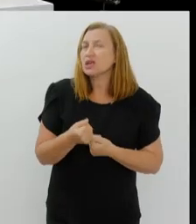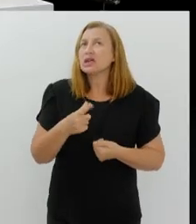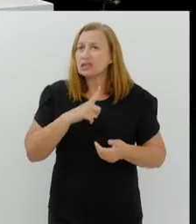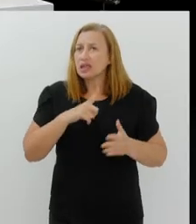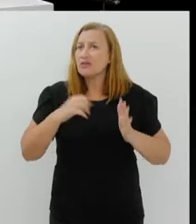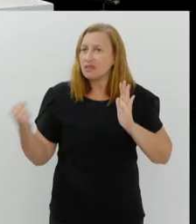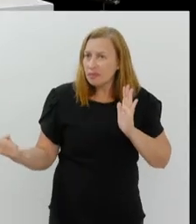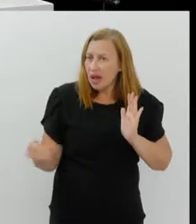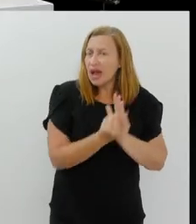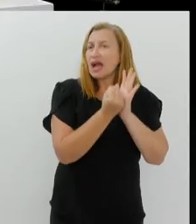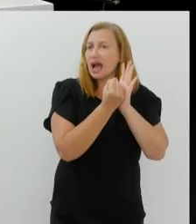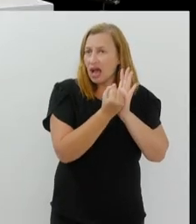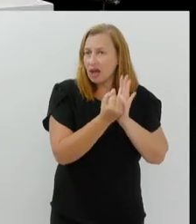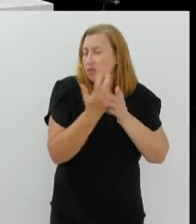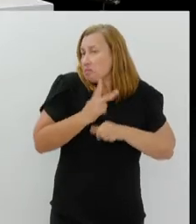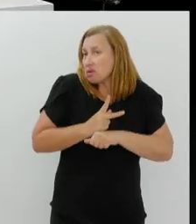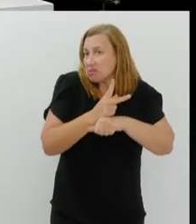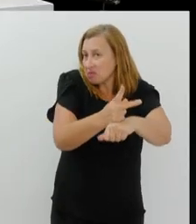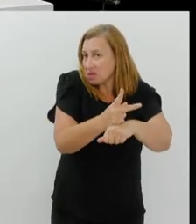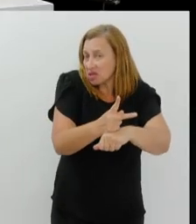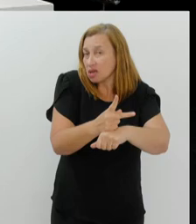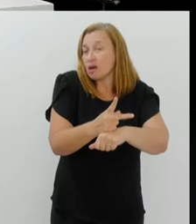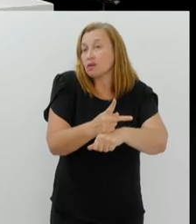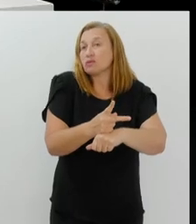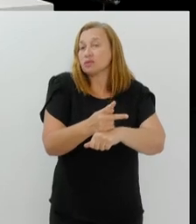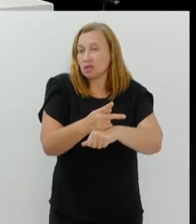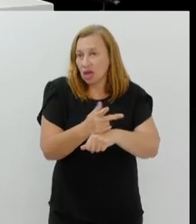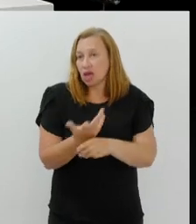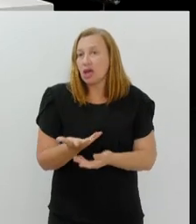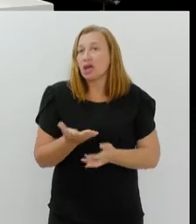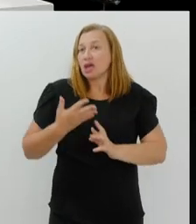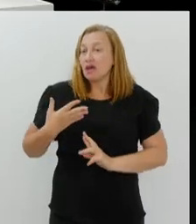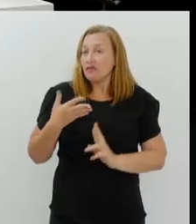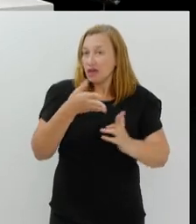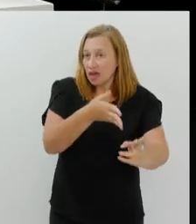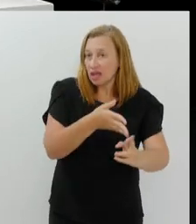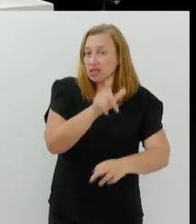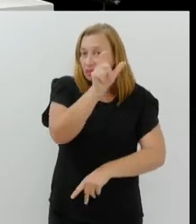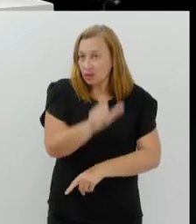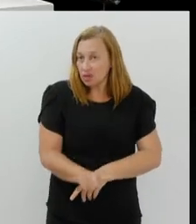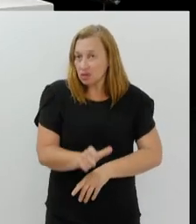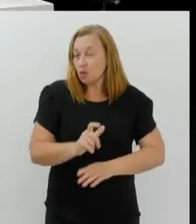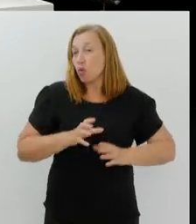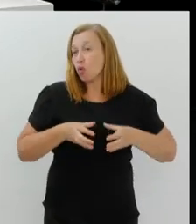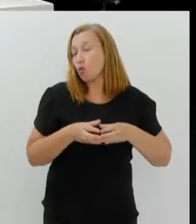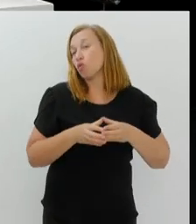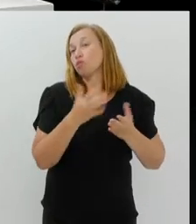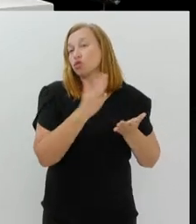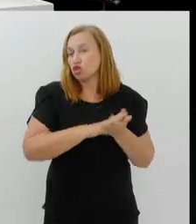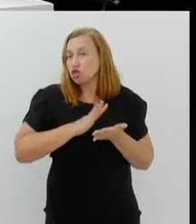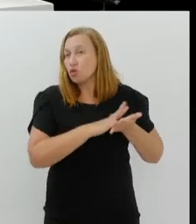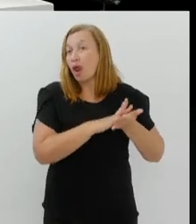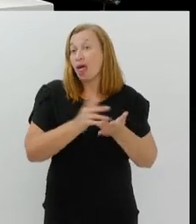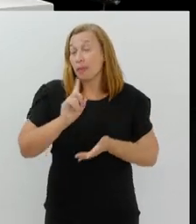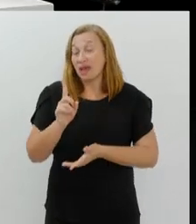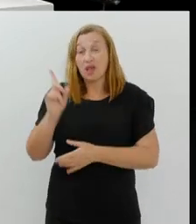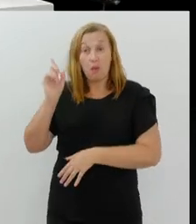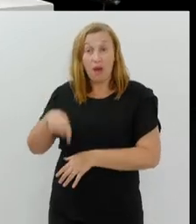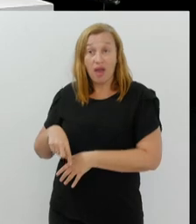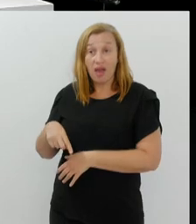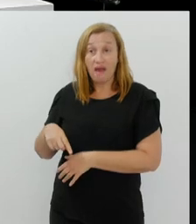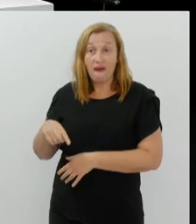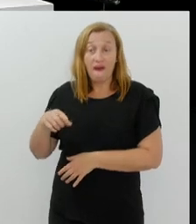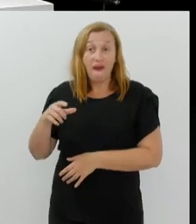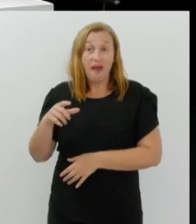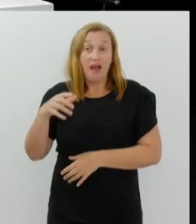Maravilhosa. Com... Então, assim, tem umas que marcaram realmente uma agremiação, se você identifica a pessoa com a escola, e não são rainhas de comunidade.